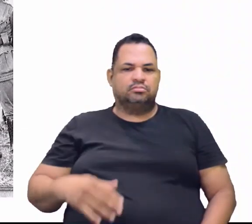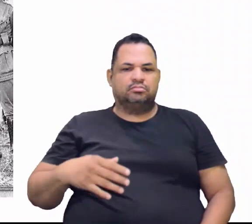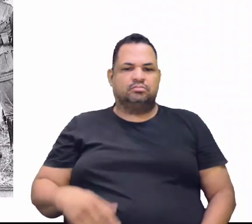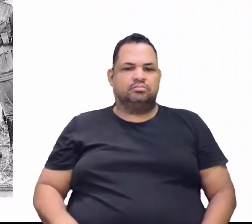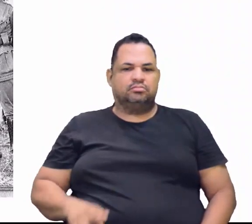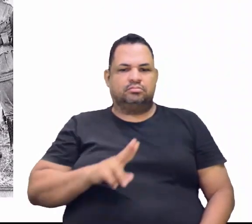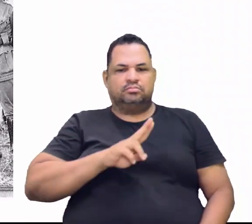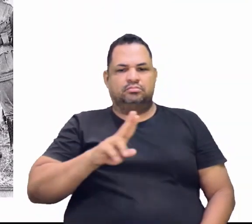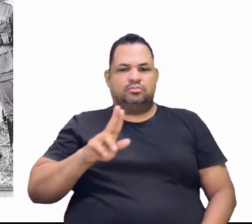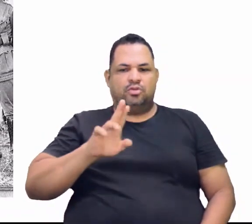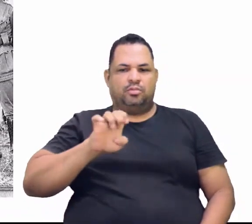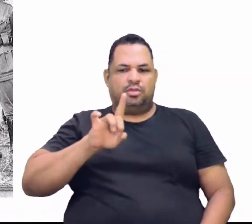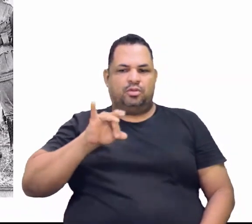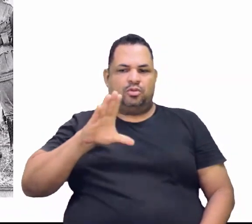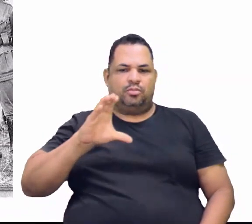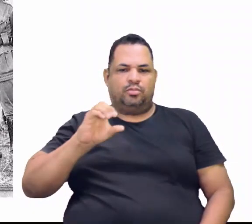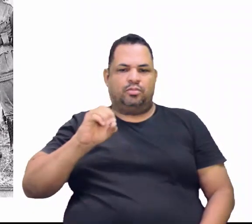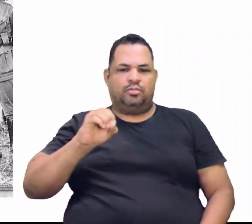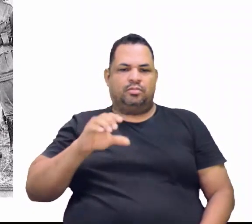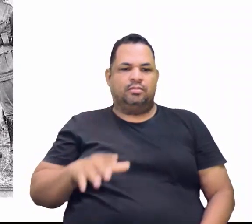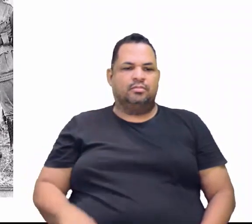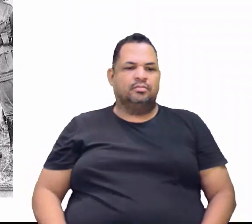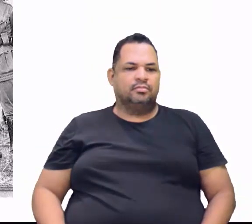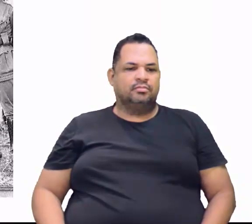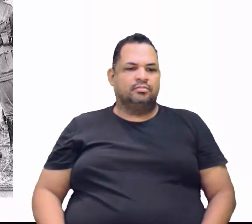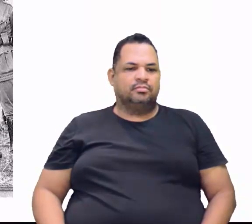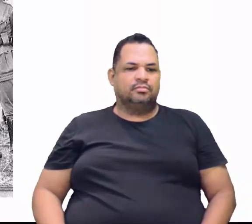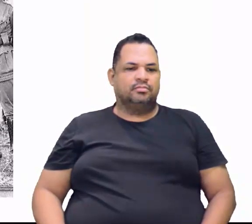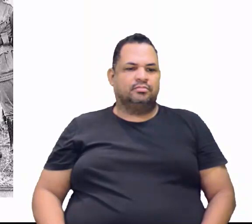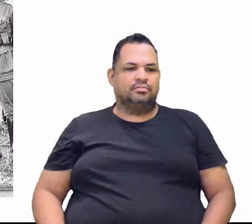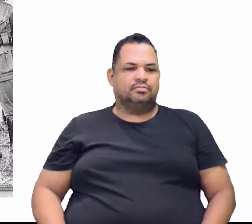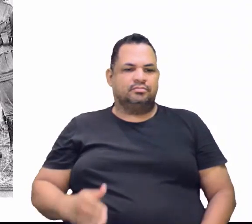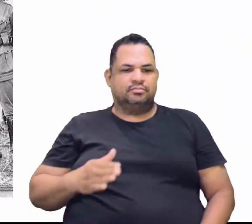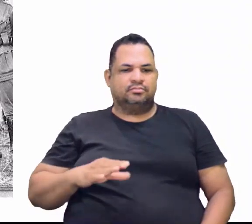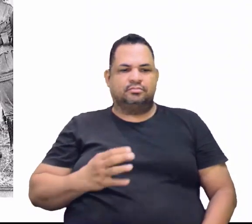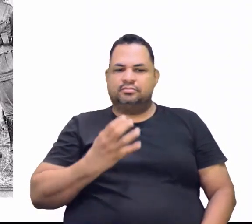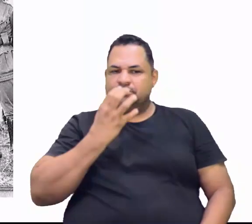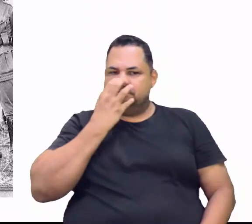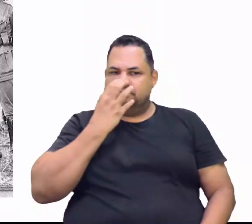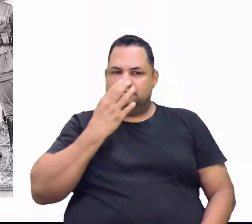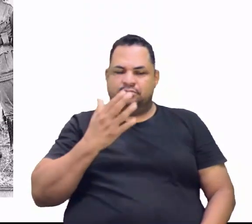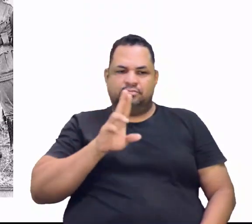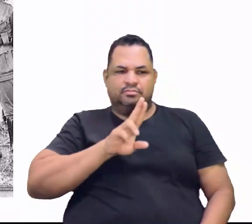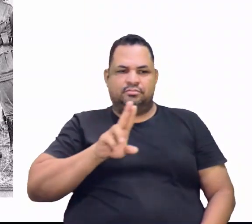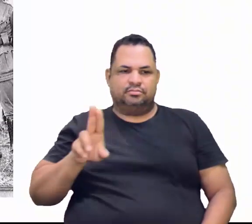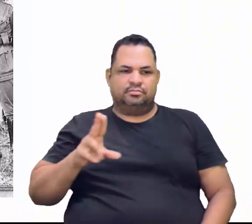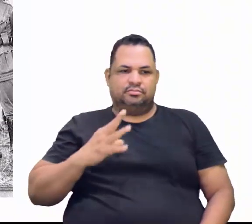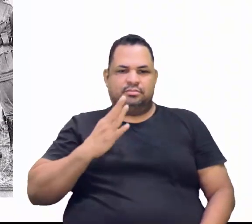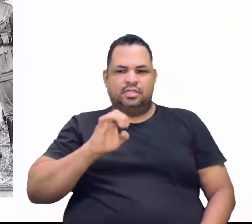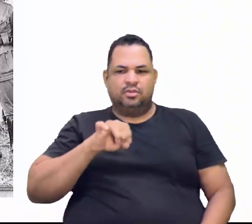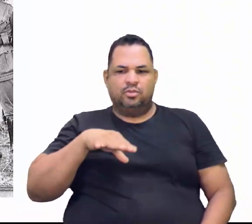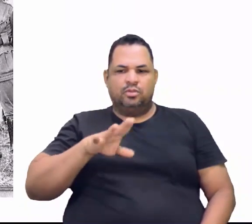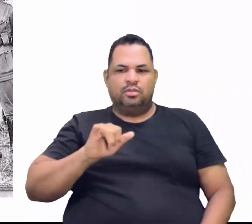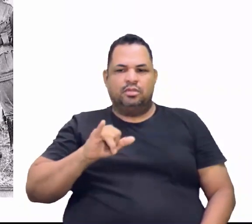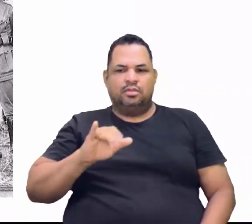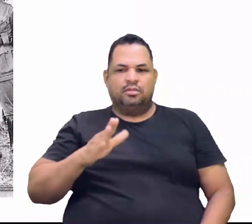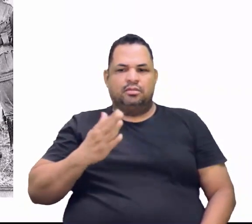por nome Lobo, e esse daqui era o cachorro mais inteligente, por nome Cauí.